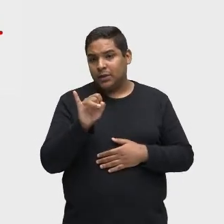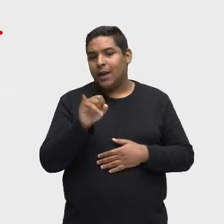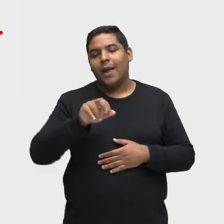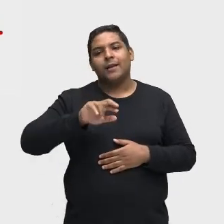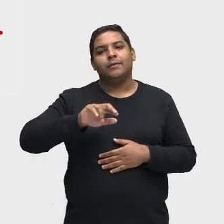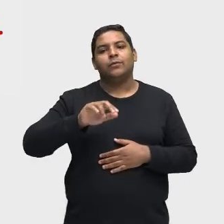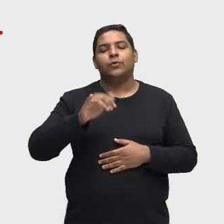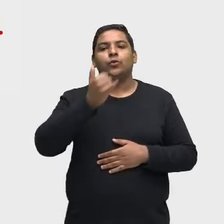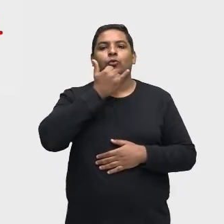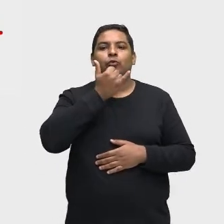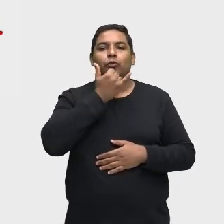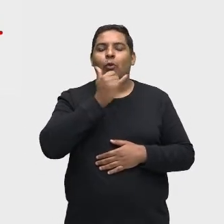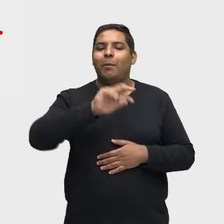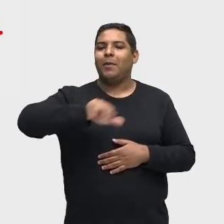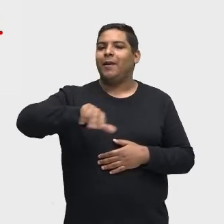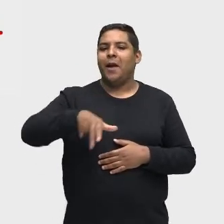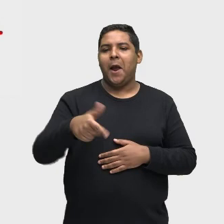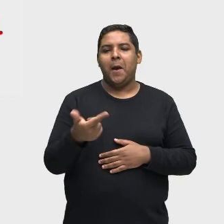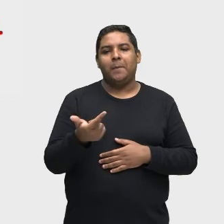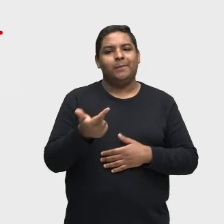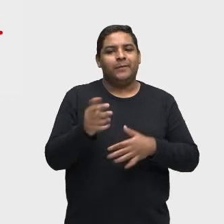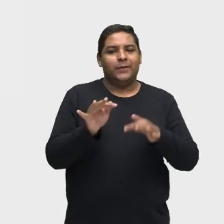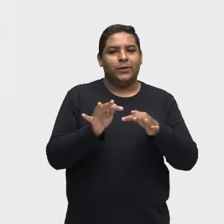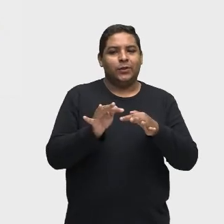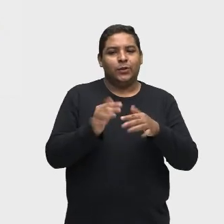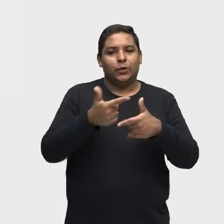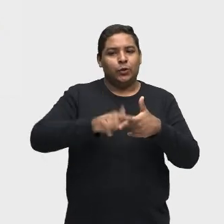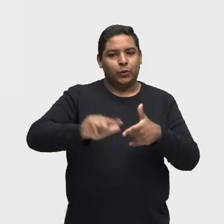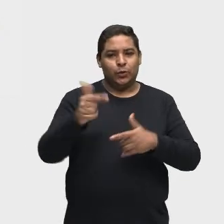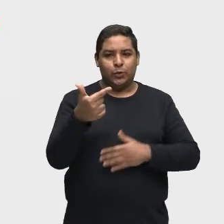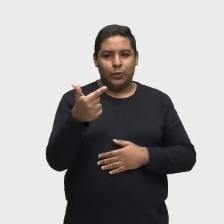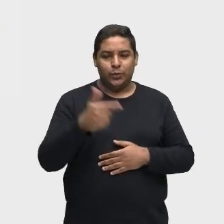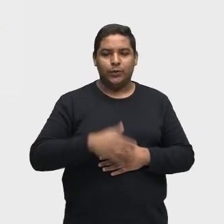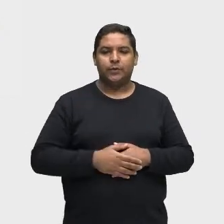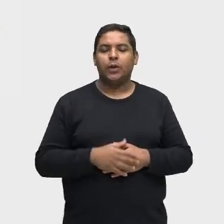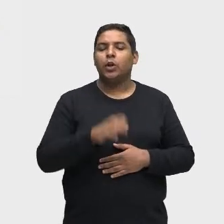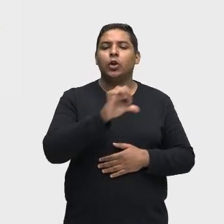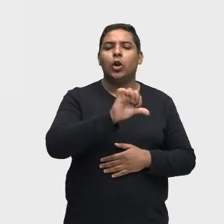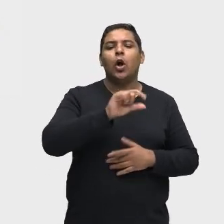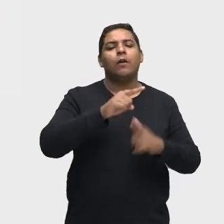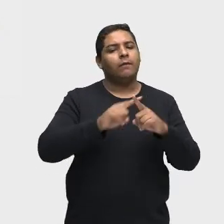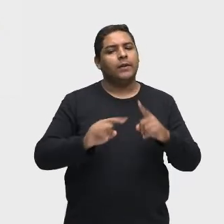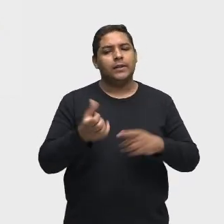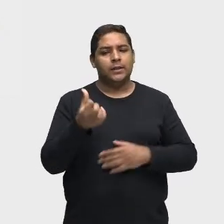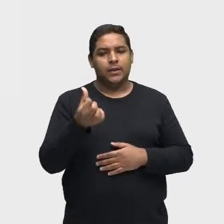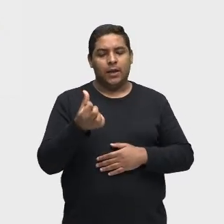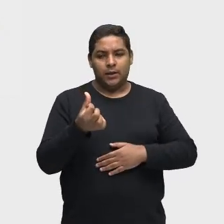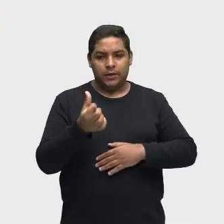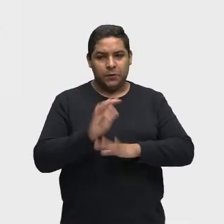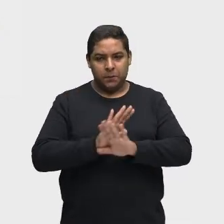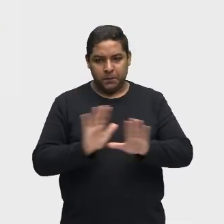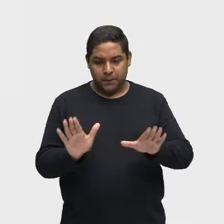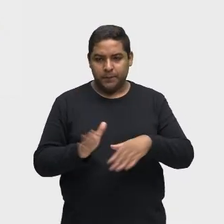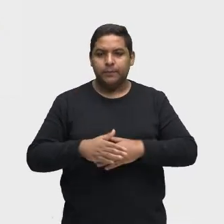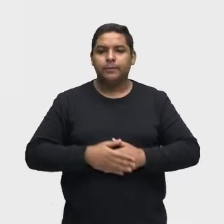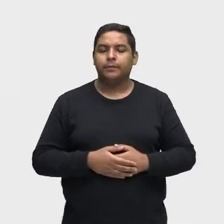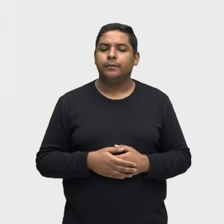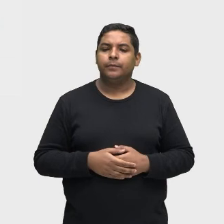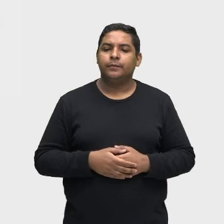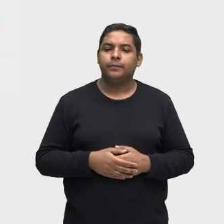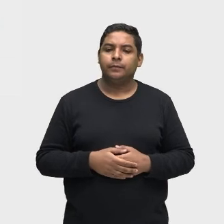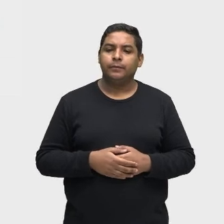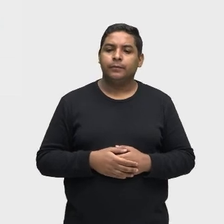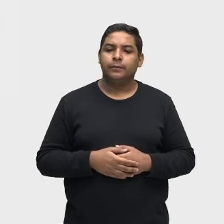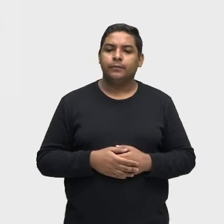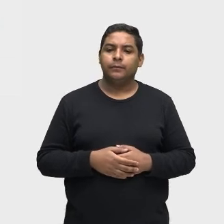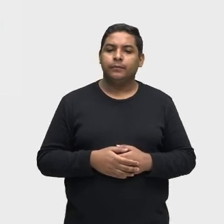por 2, pessoal, já tinha simplificado aqui, volta, só 9 vezes 6, já tinha simplificado. Então 9 vezes 6